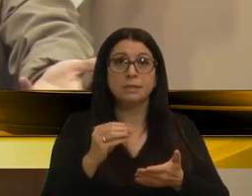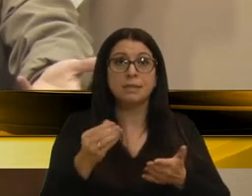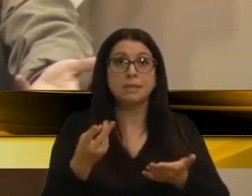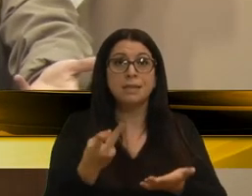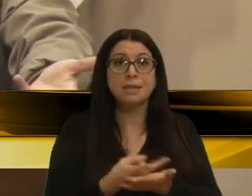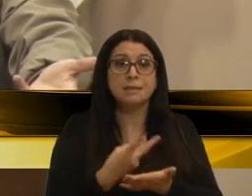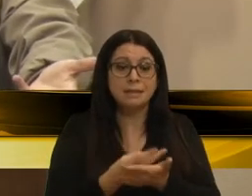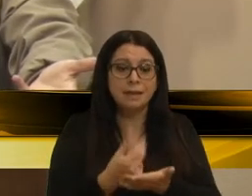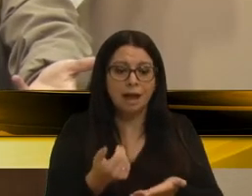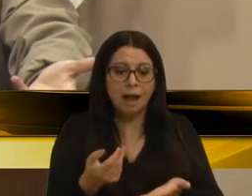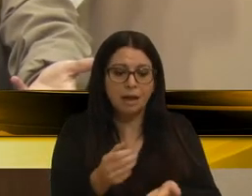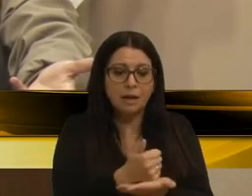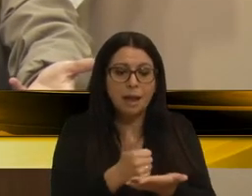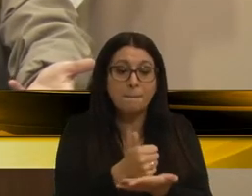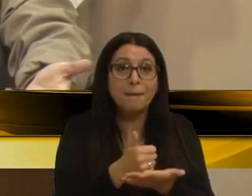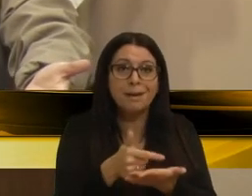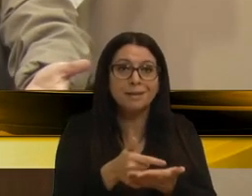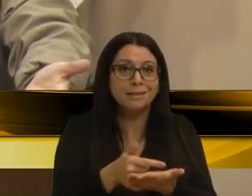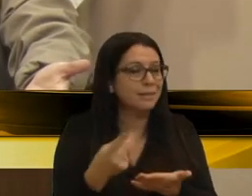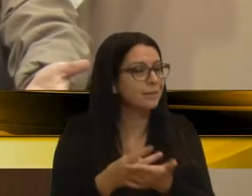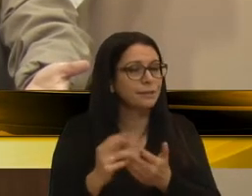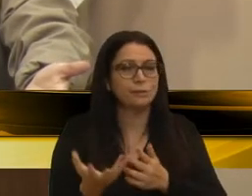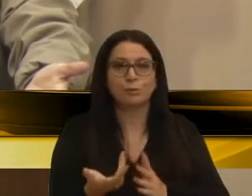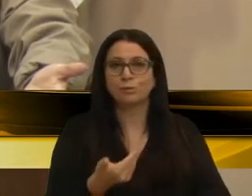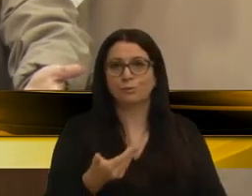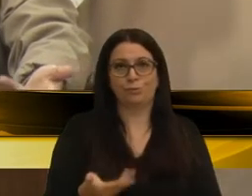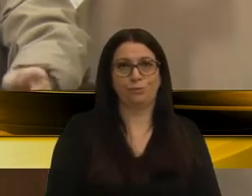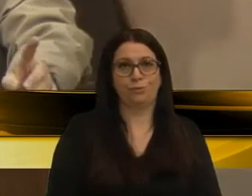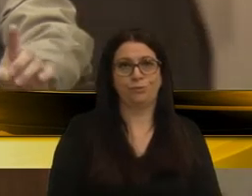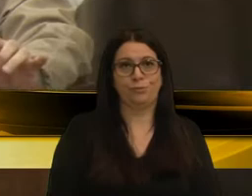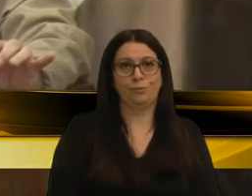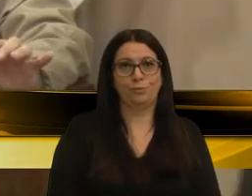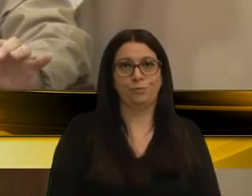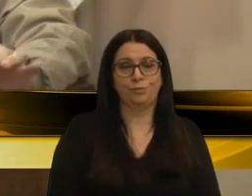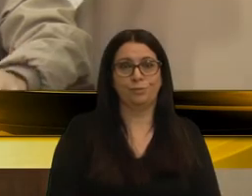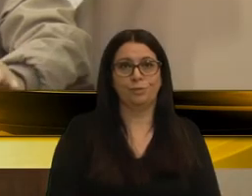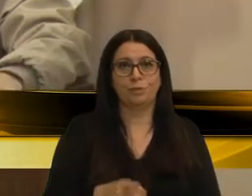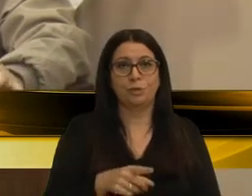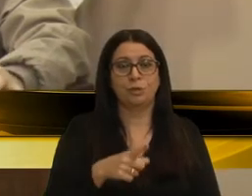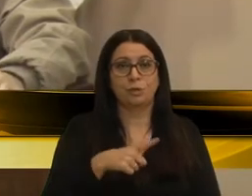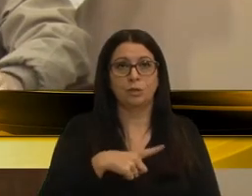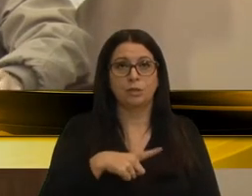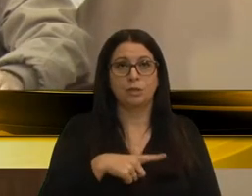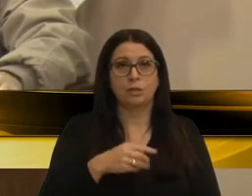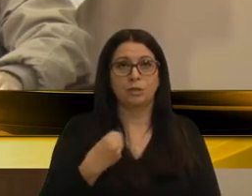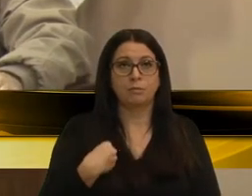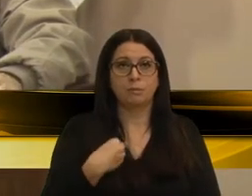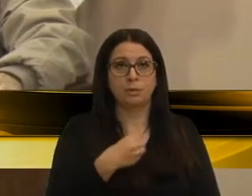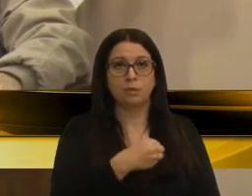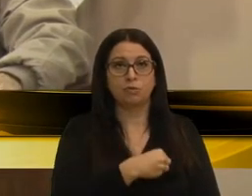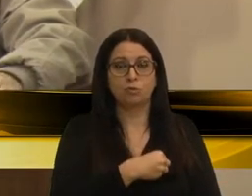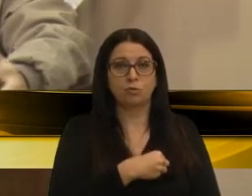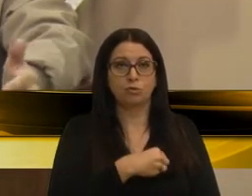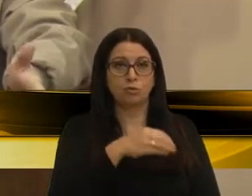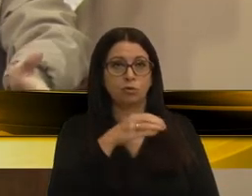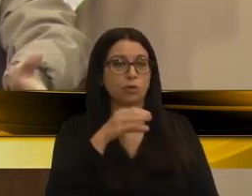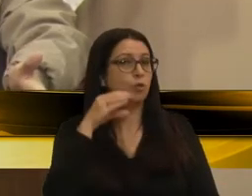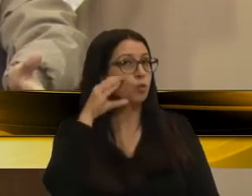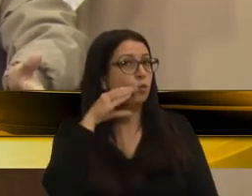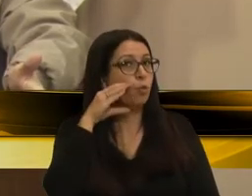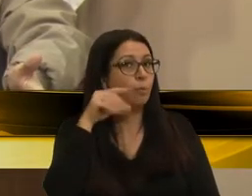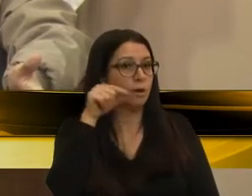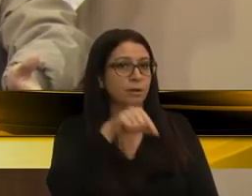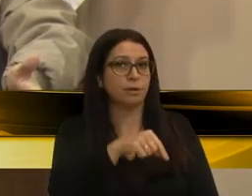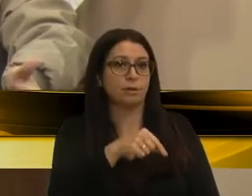falhar, falha em tudo. Se hoje nós temos médicos cubanos no nosso Brasil, tínhamos até pouco